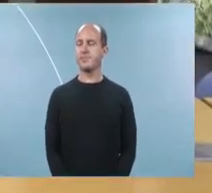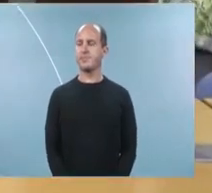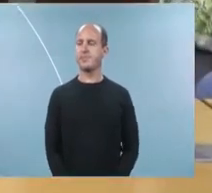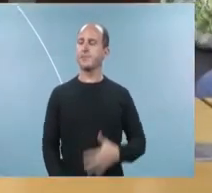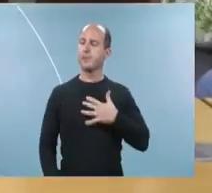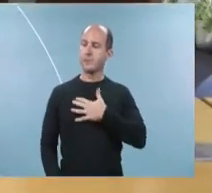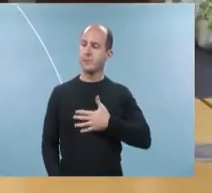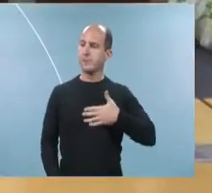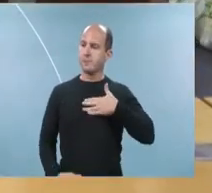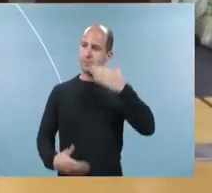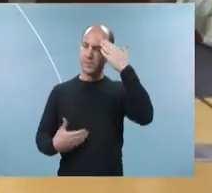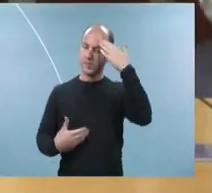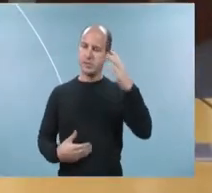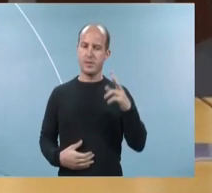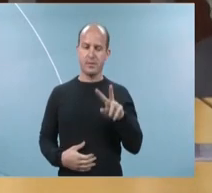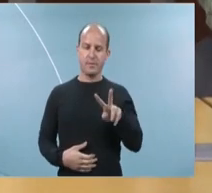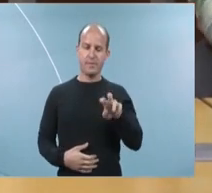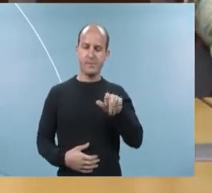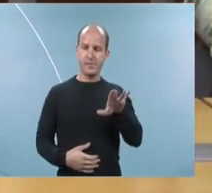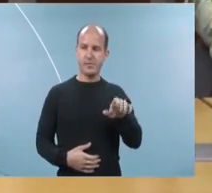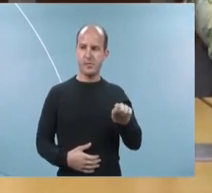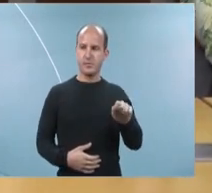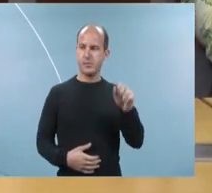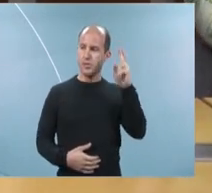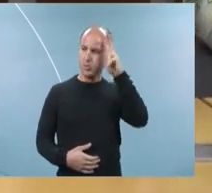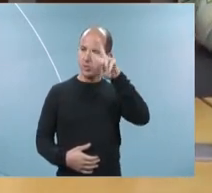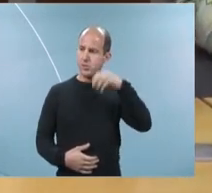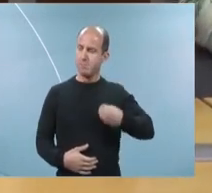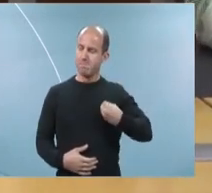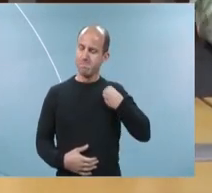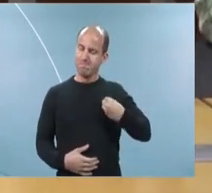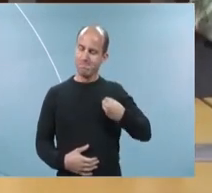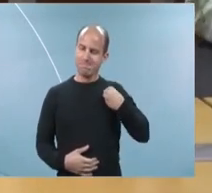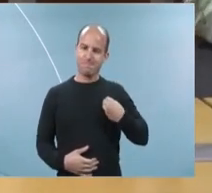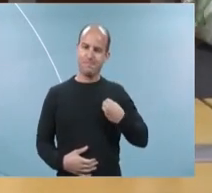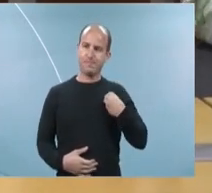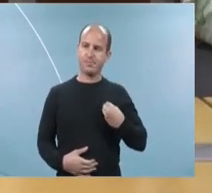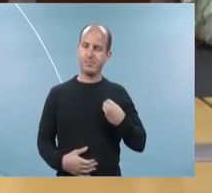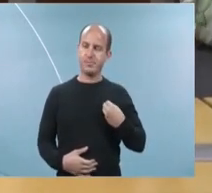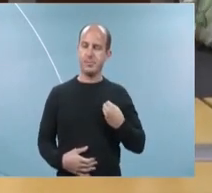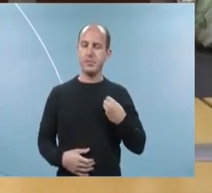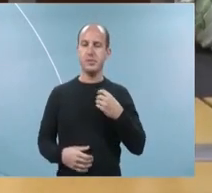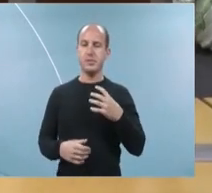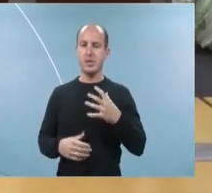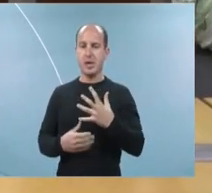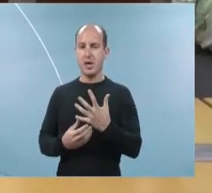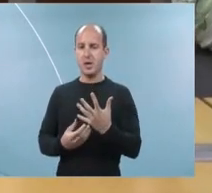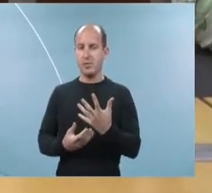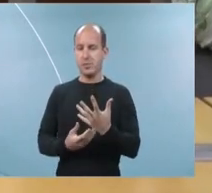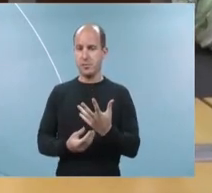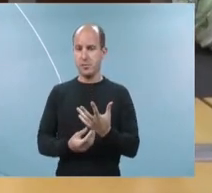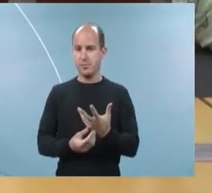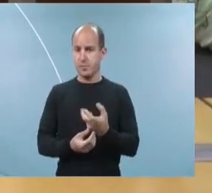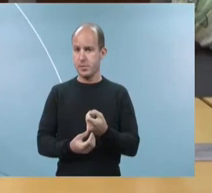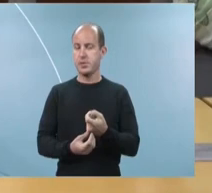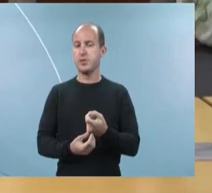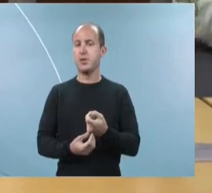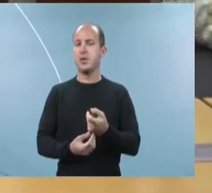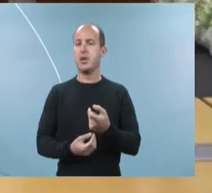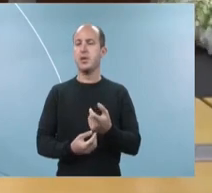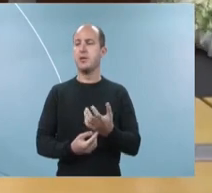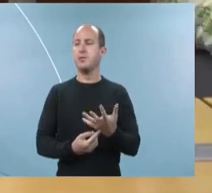Gostaria de agradecer a Valéria, que tem uma história de vida no artesanato. Aqui, como ela disse, né,